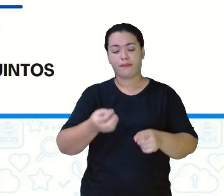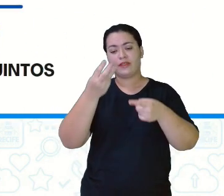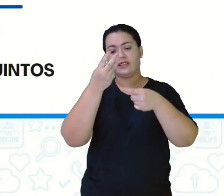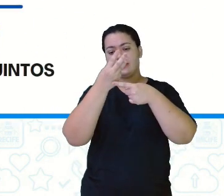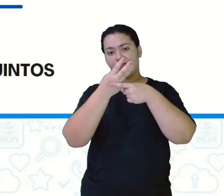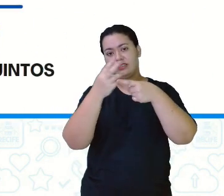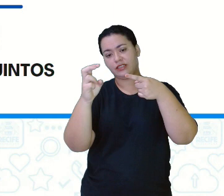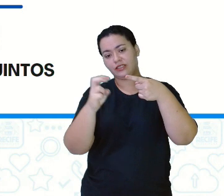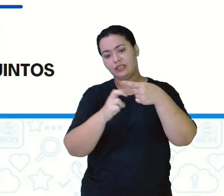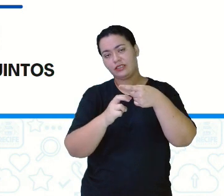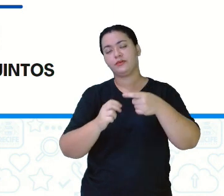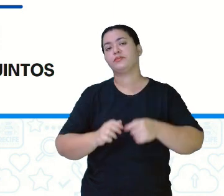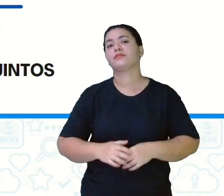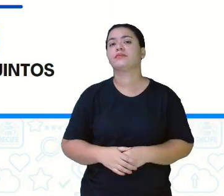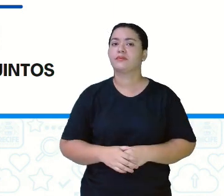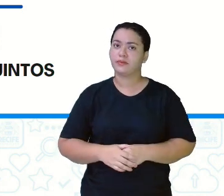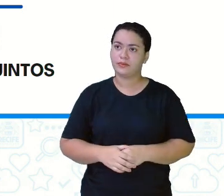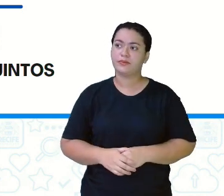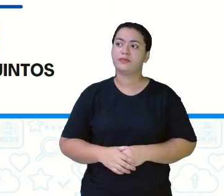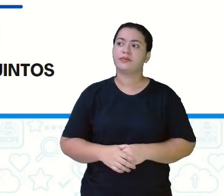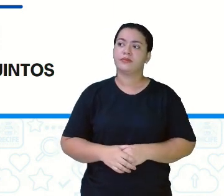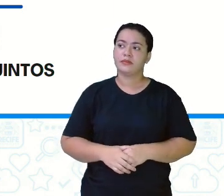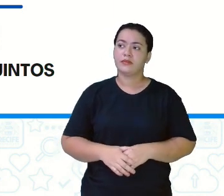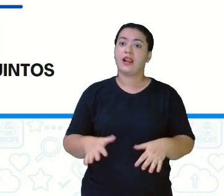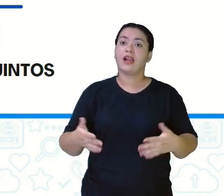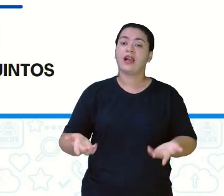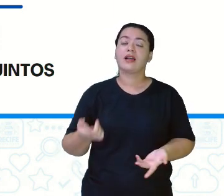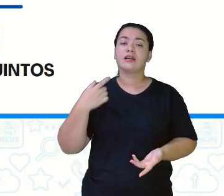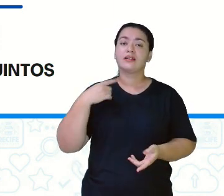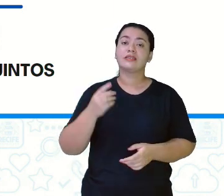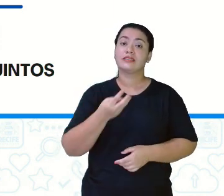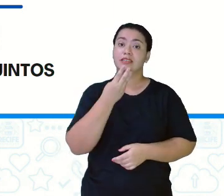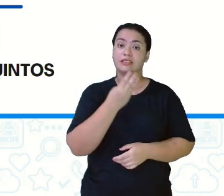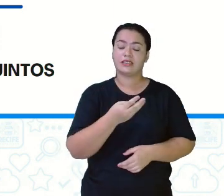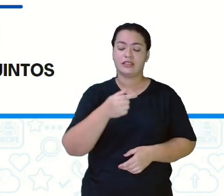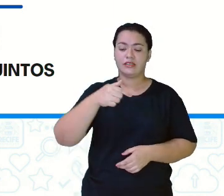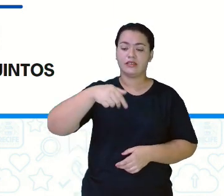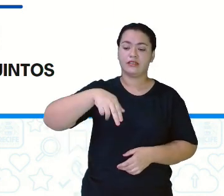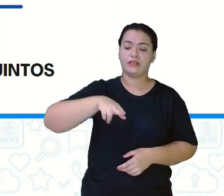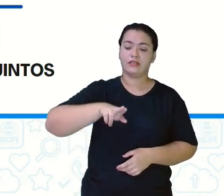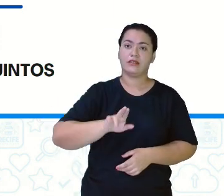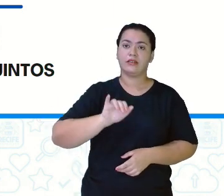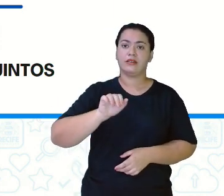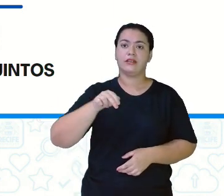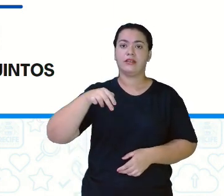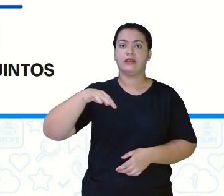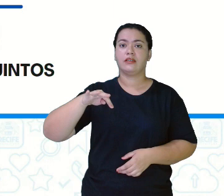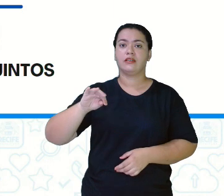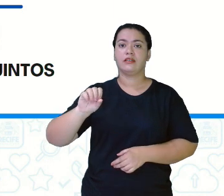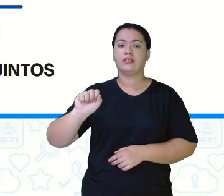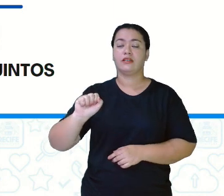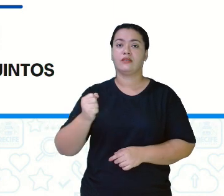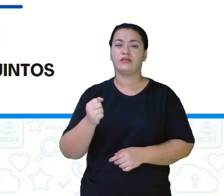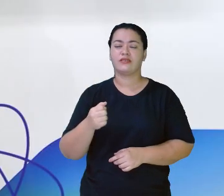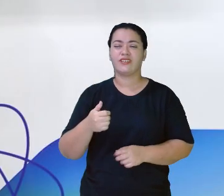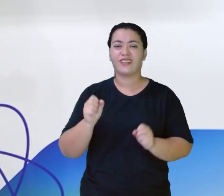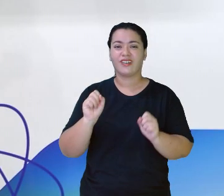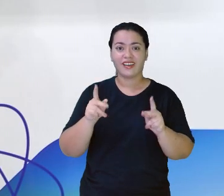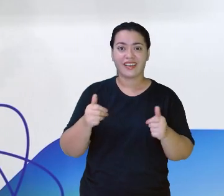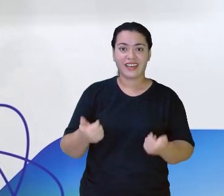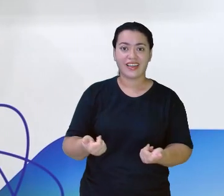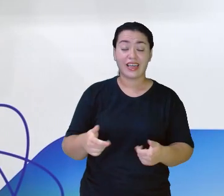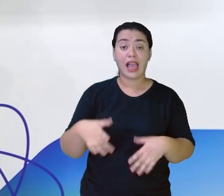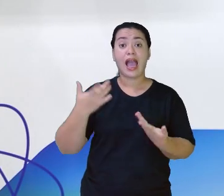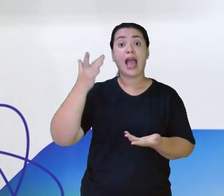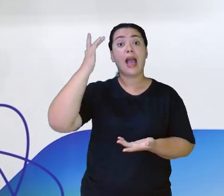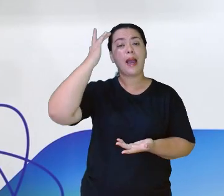setinha mostrando as 3 e o número 3. E nós lemos 3/5. Ok, minha gente? Então, ó,